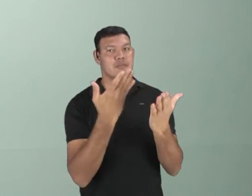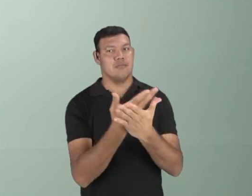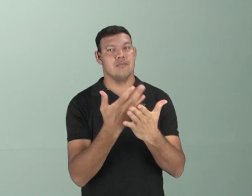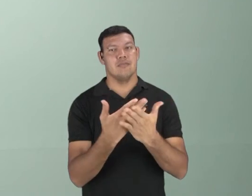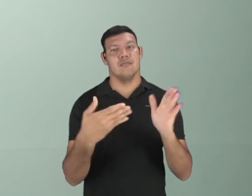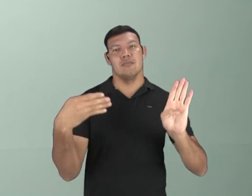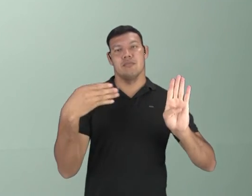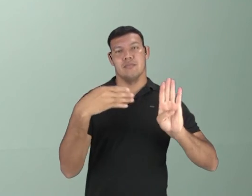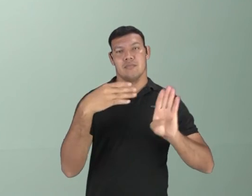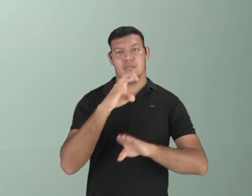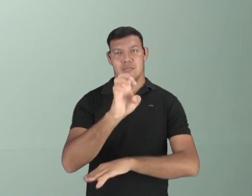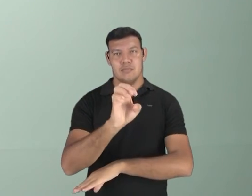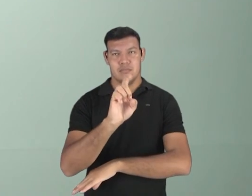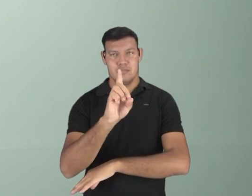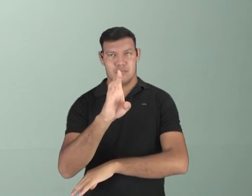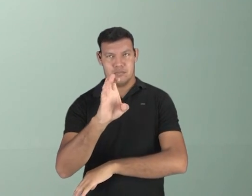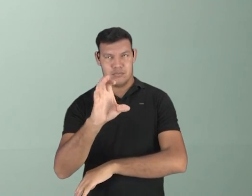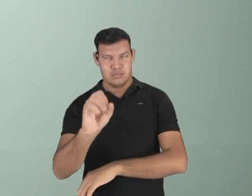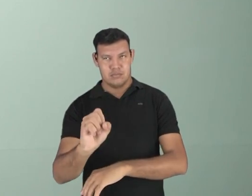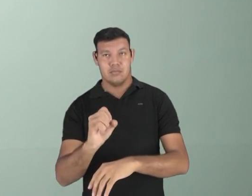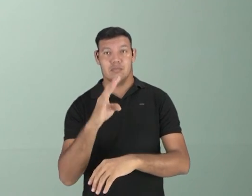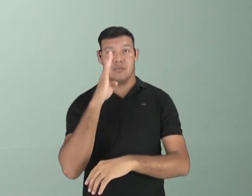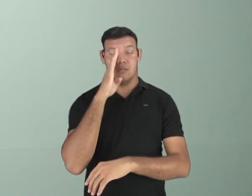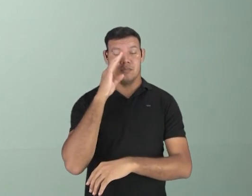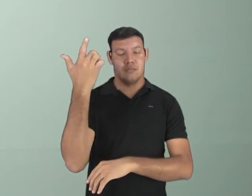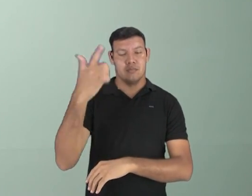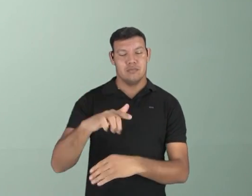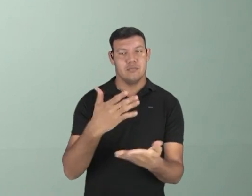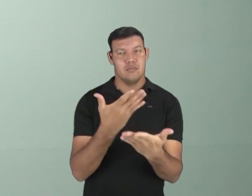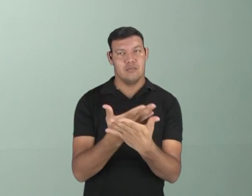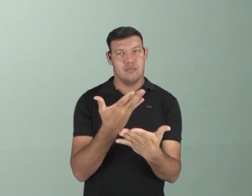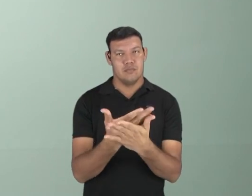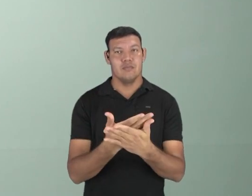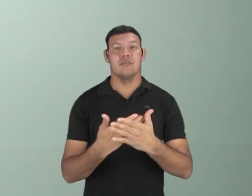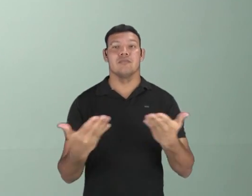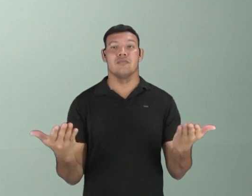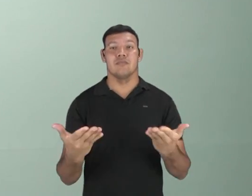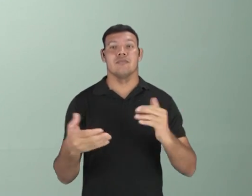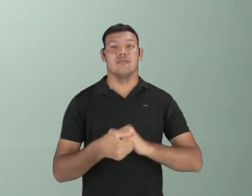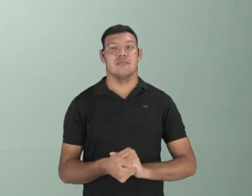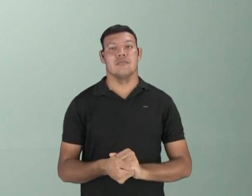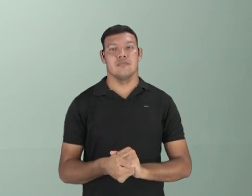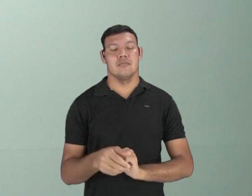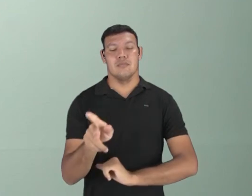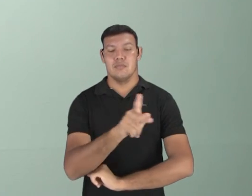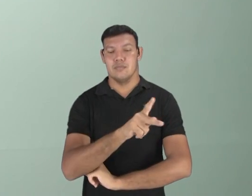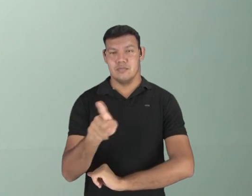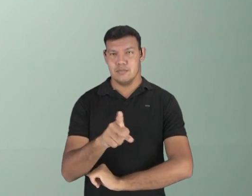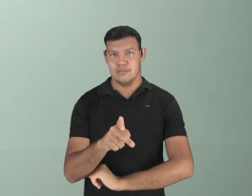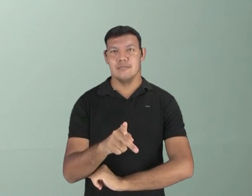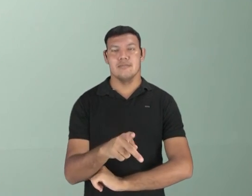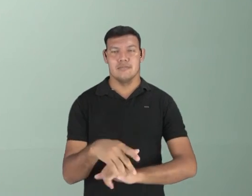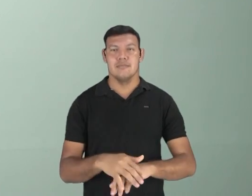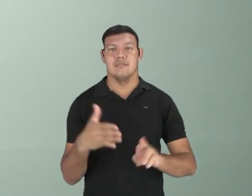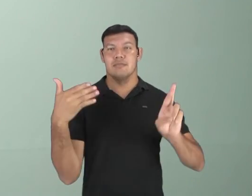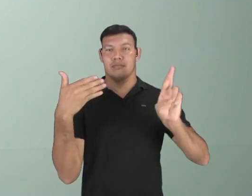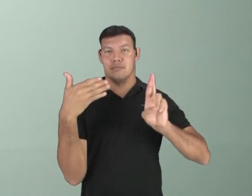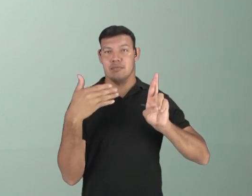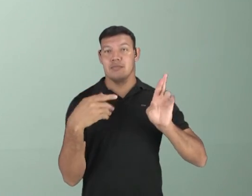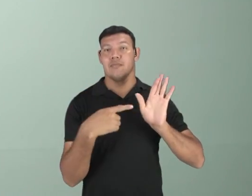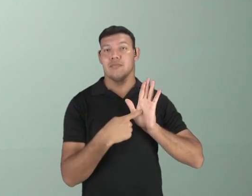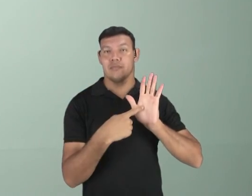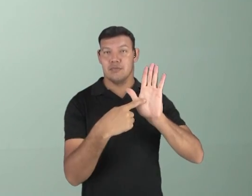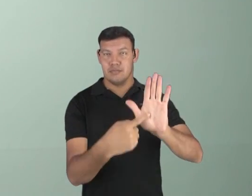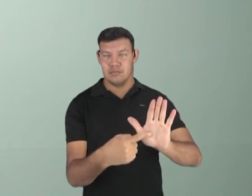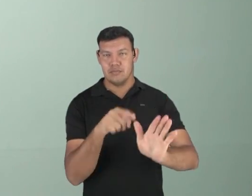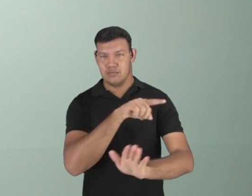Eduque para acompanhar essa e outras videoaulas. E o professor também lá na plataforma Eduque deixou referências de